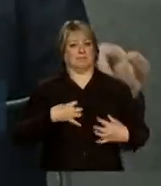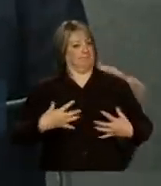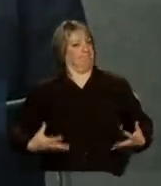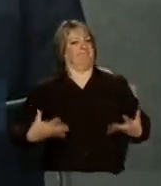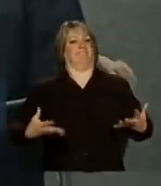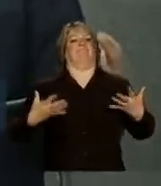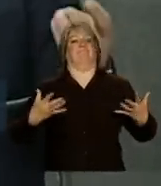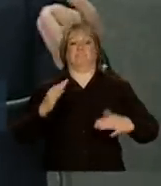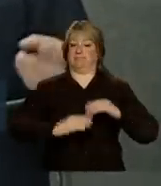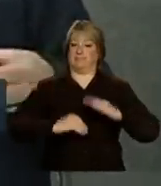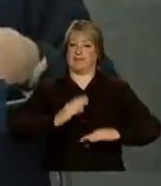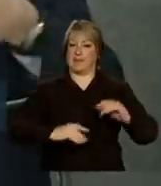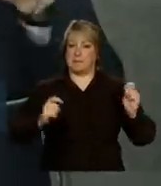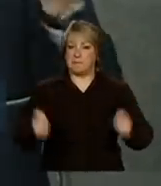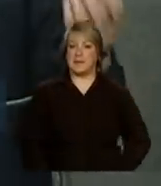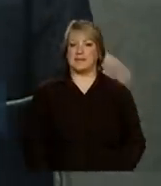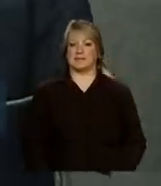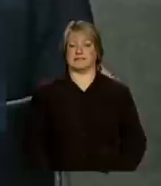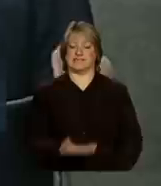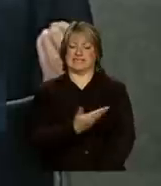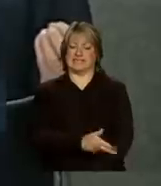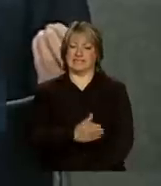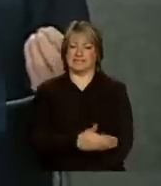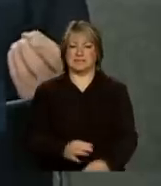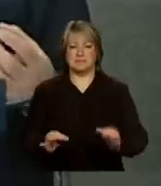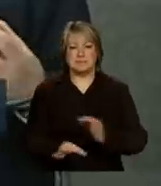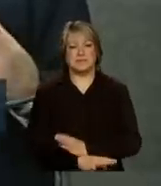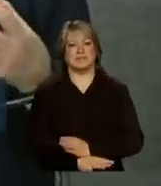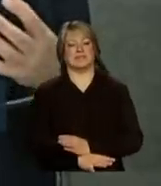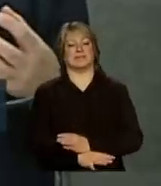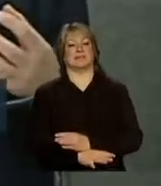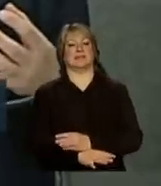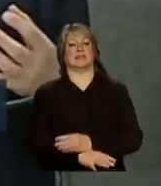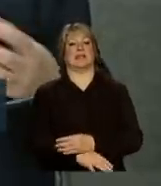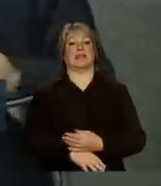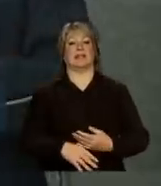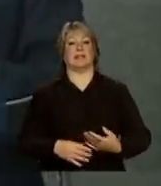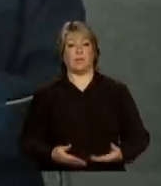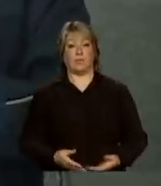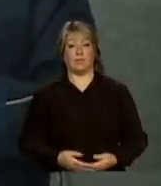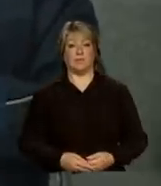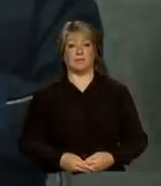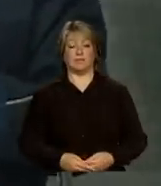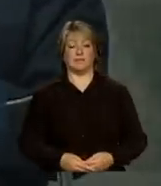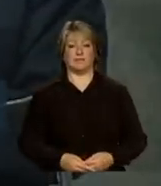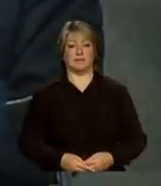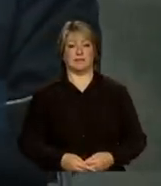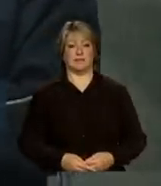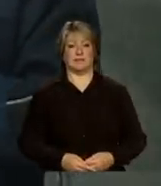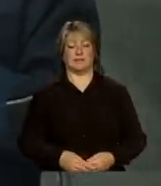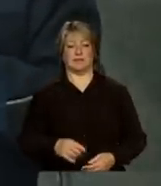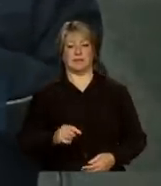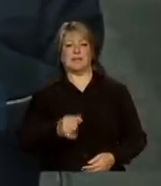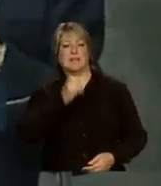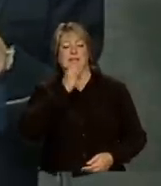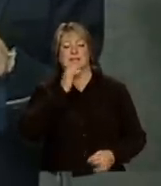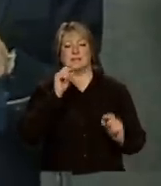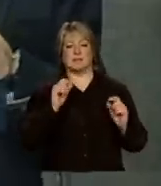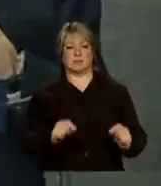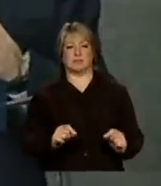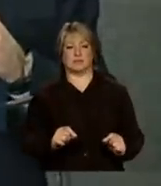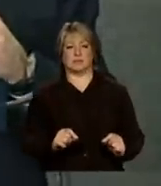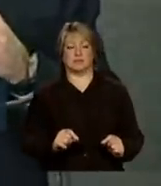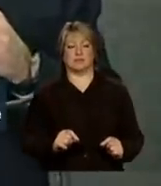capacitadas Tá certo treinadas então por exemplo a subin nós